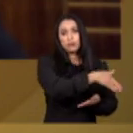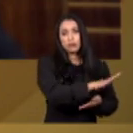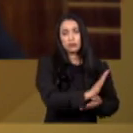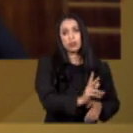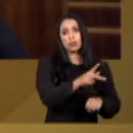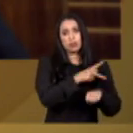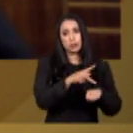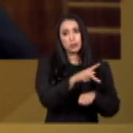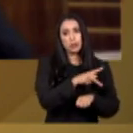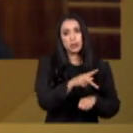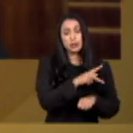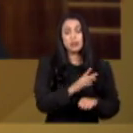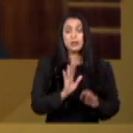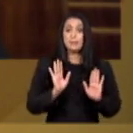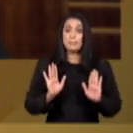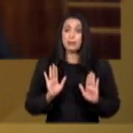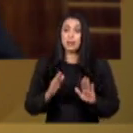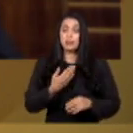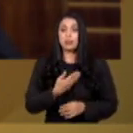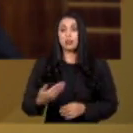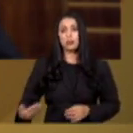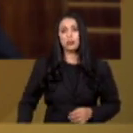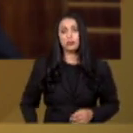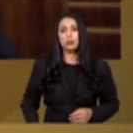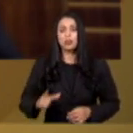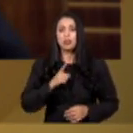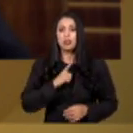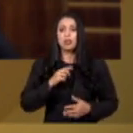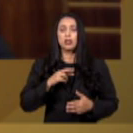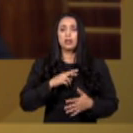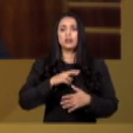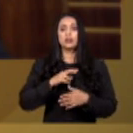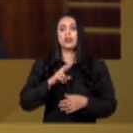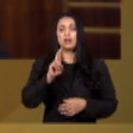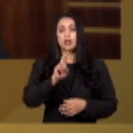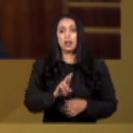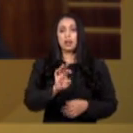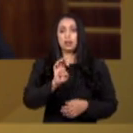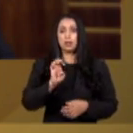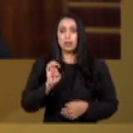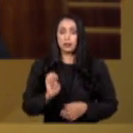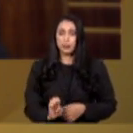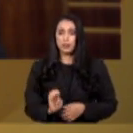a união então é como se tornar